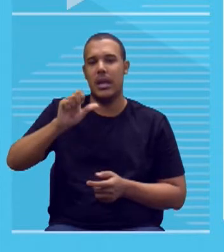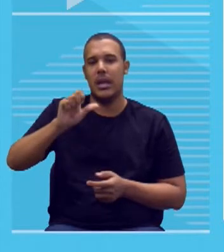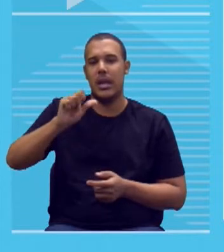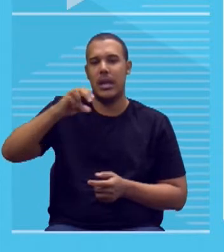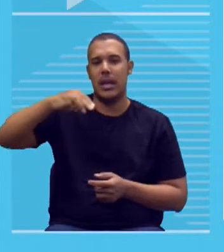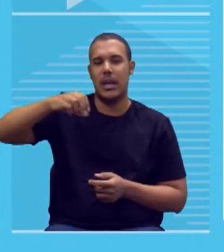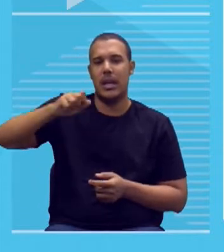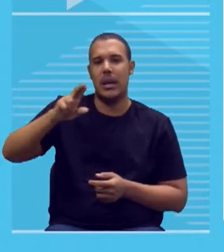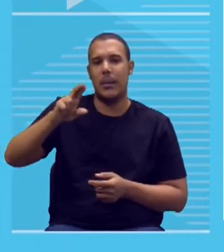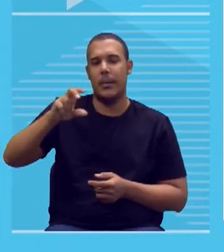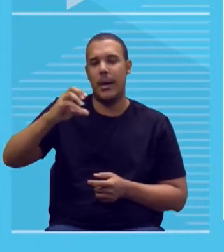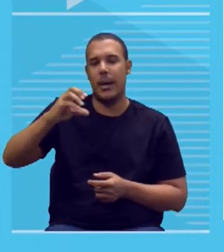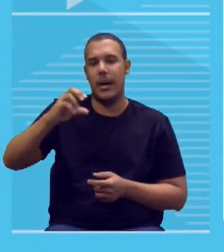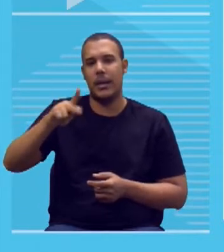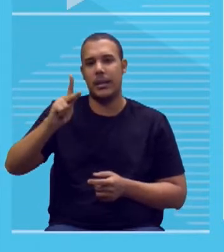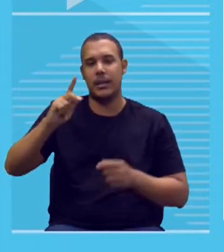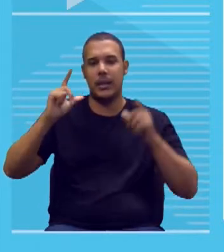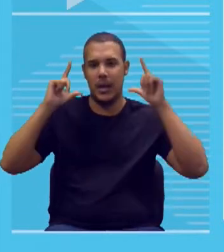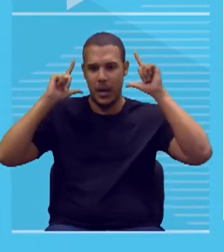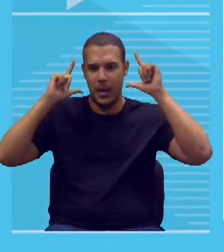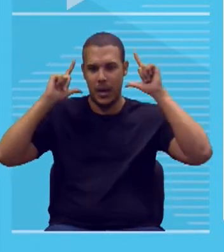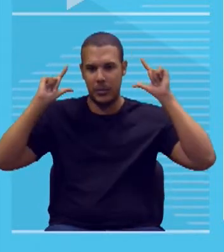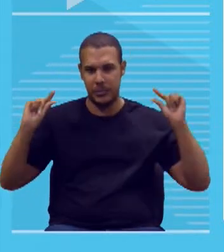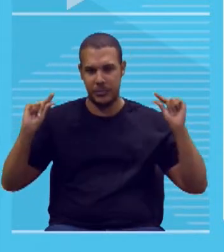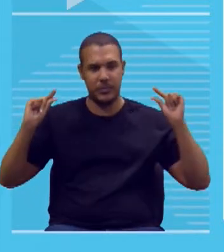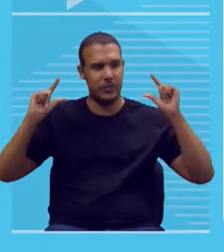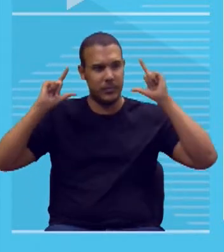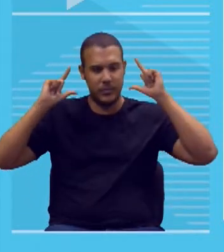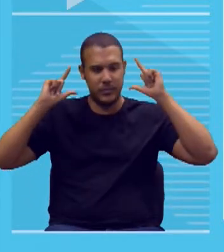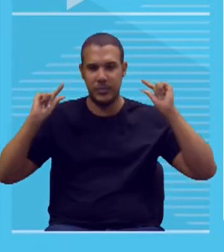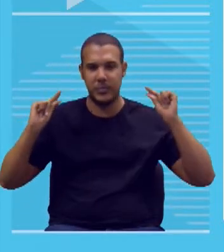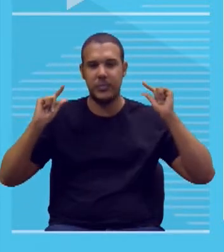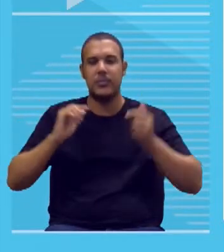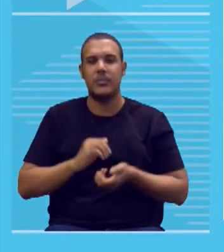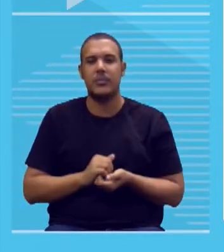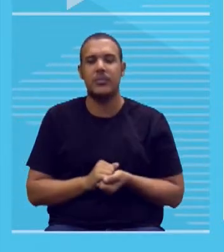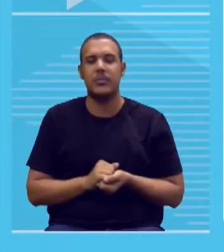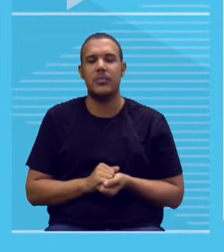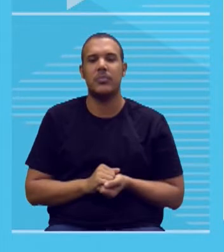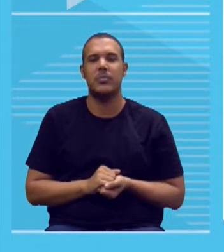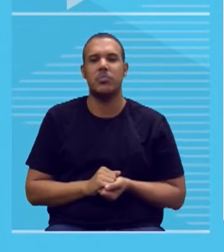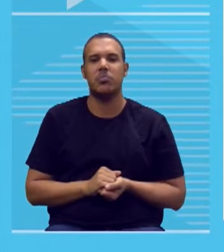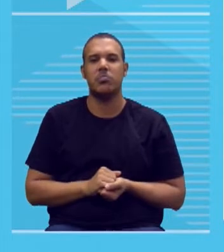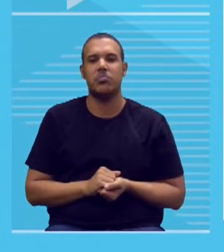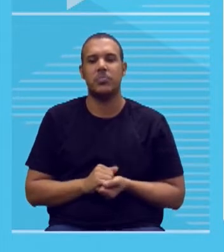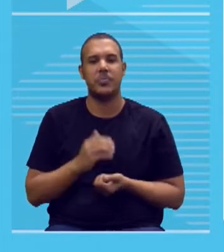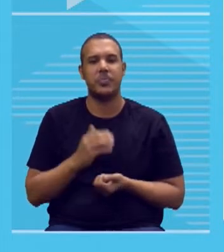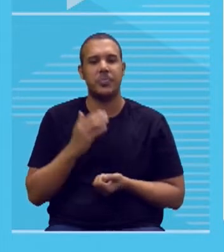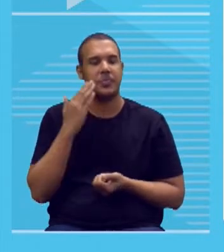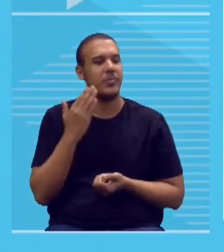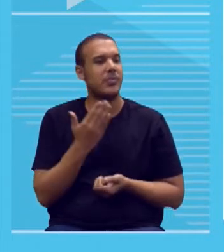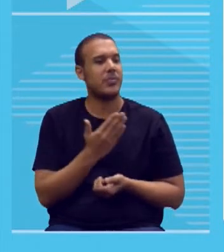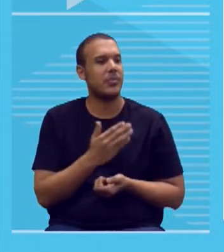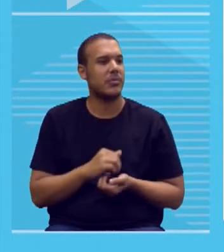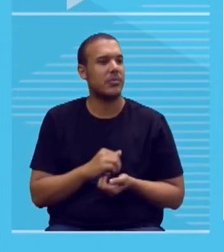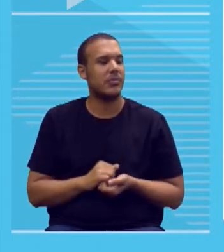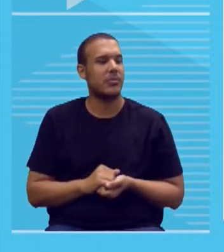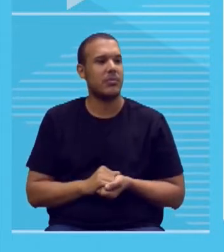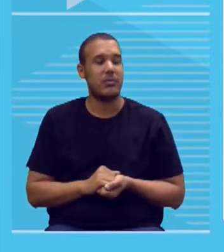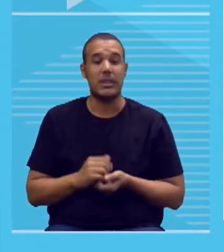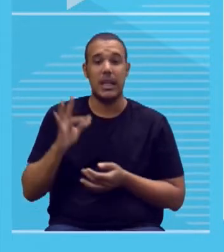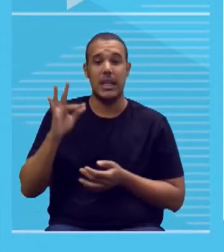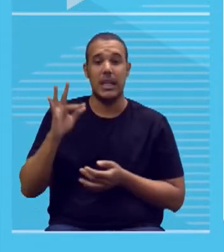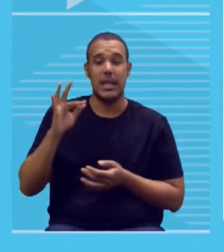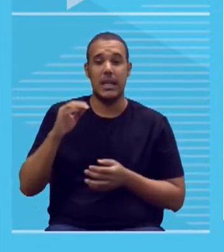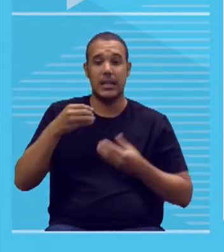essa pessoa que você tá falando aí é ele mesmo é uma marque mesmo Jean Beatriz Pierre Antonio the money é um